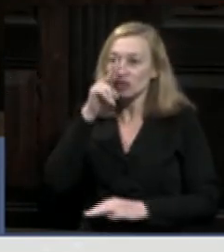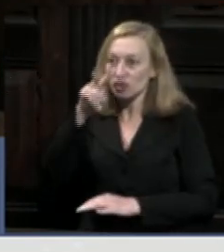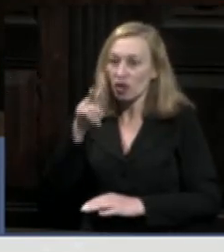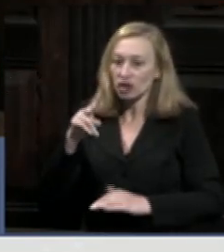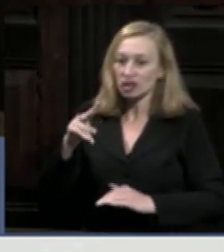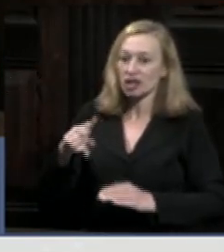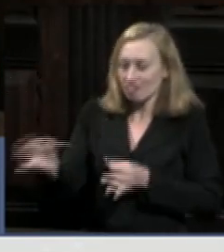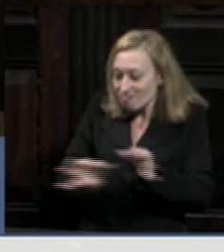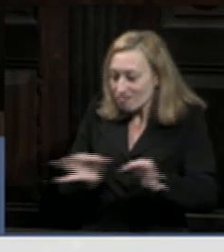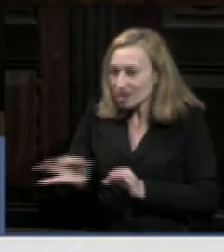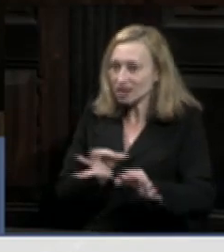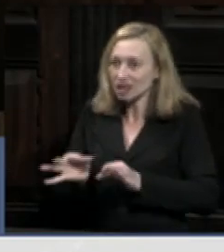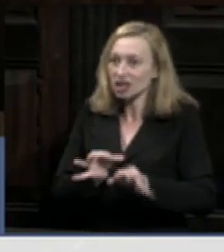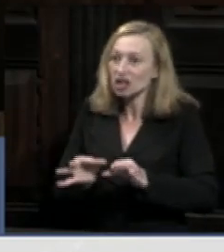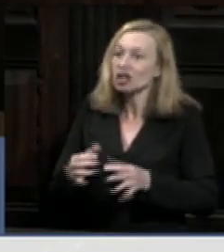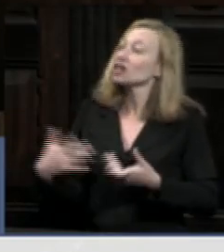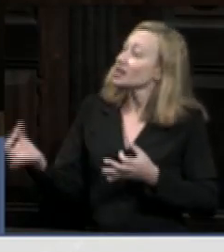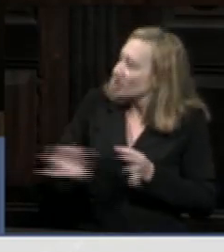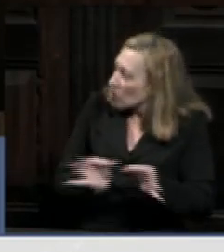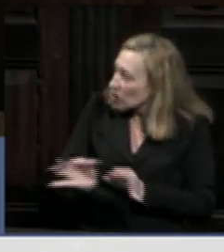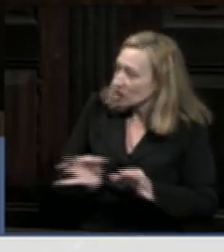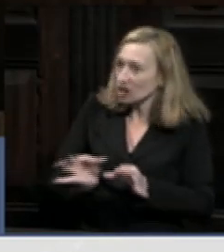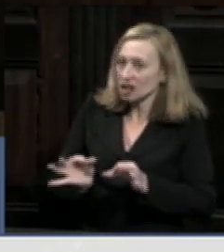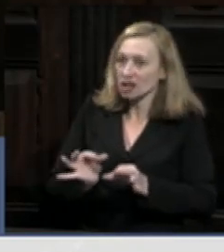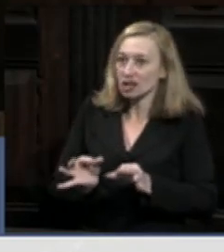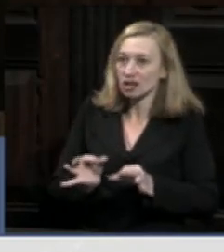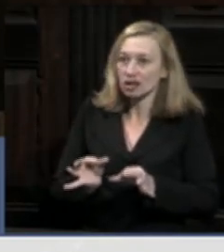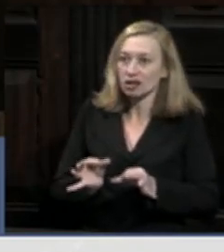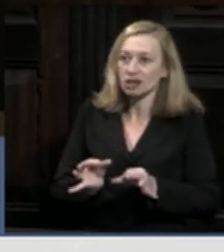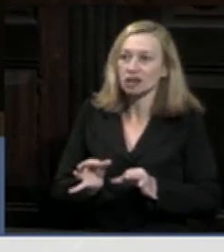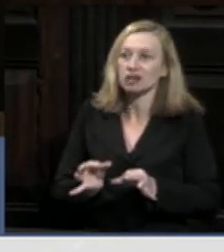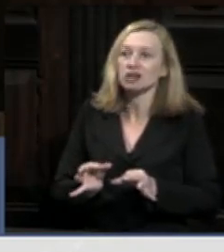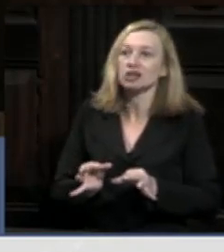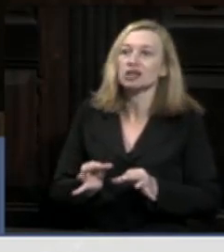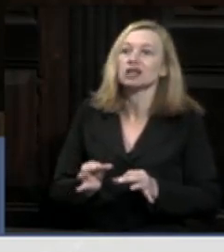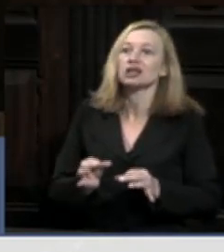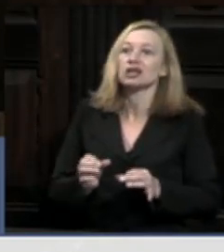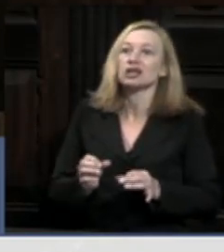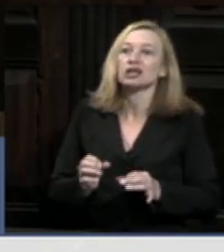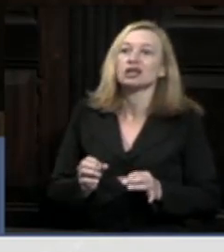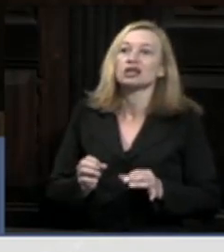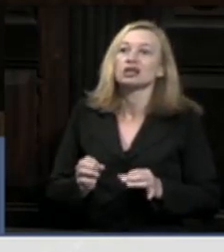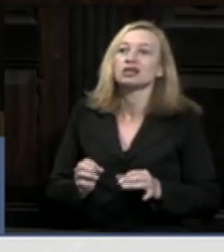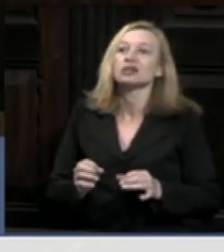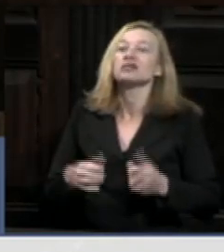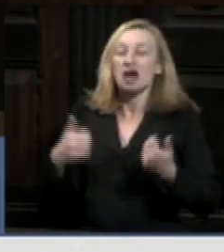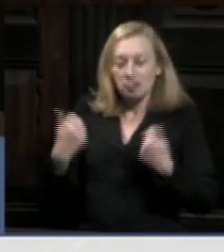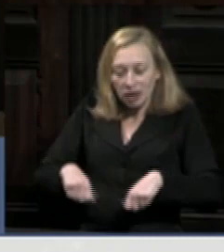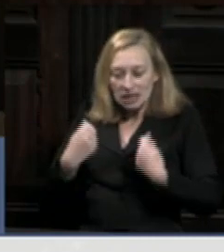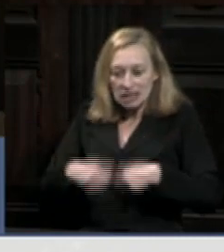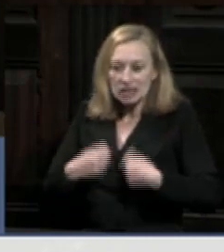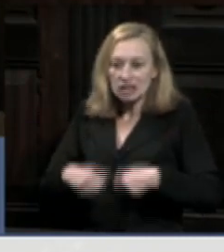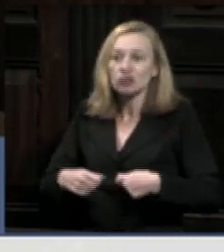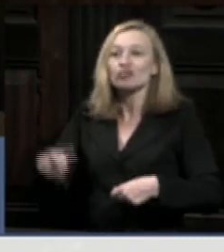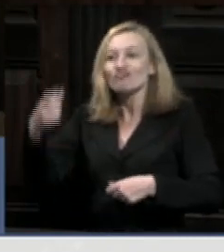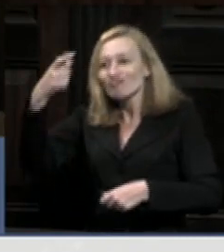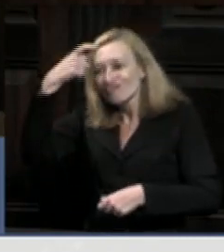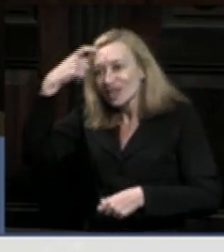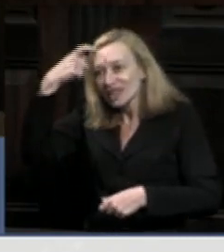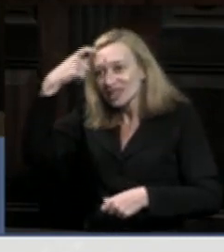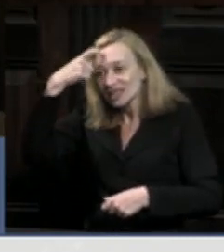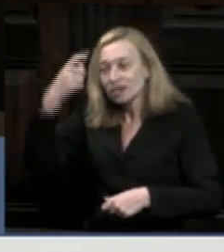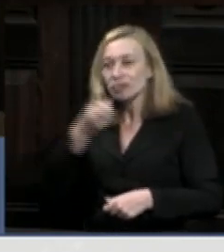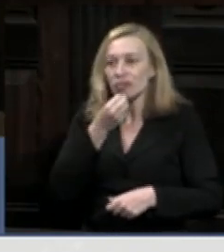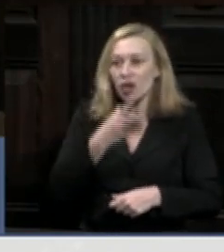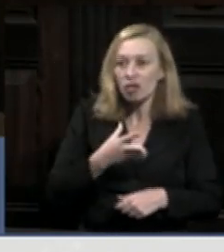organizada se organize em grêmios se organizem em associações porque é preciso unir pensamentos inclusive